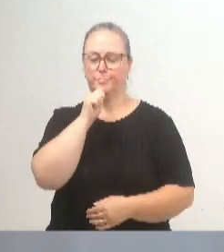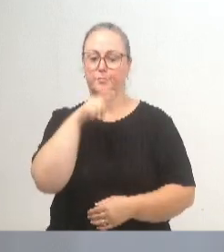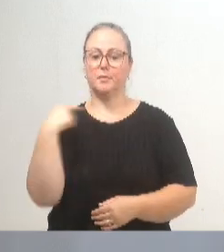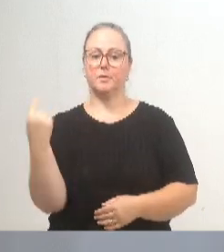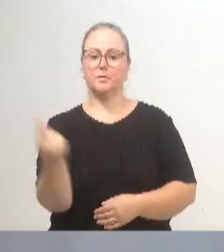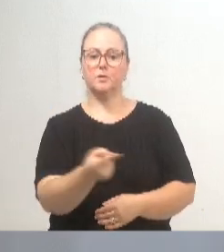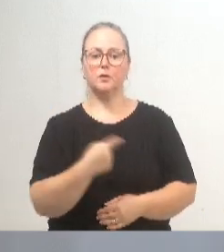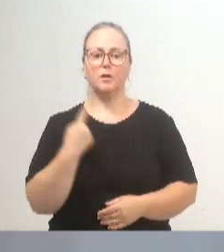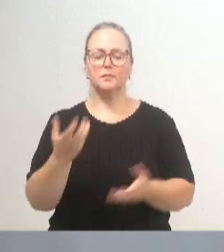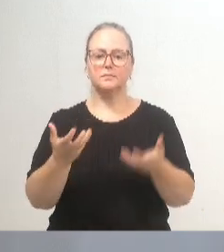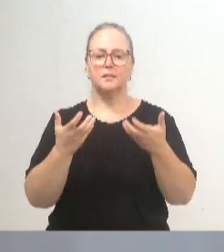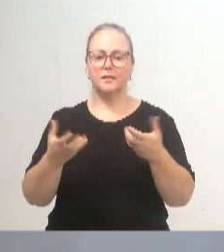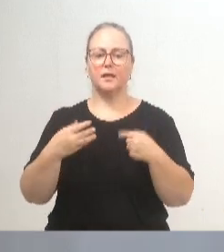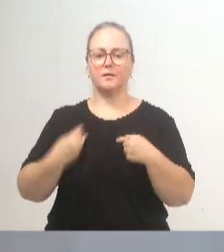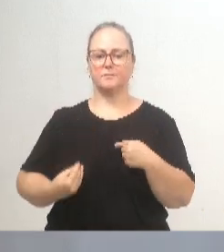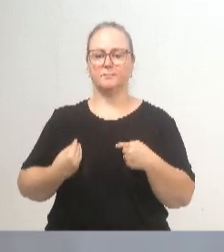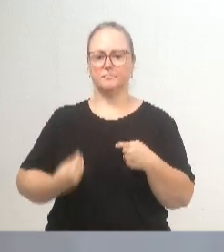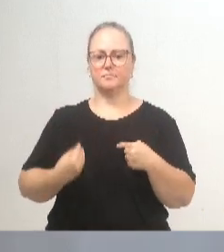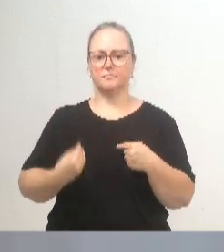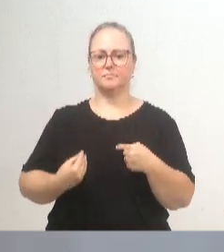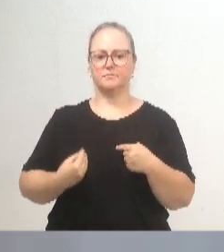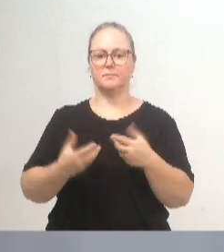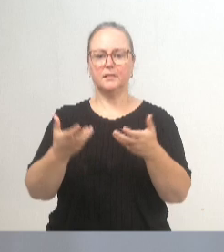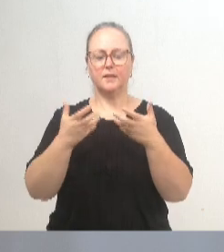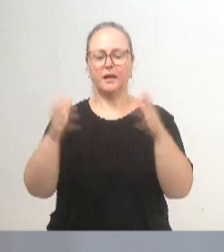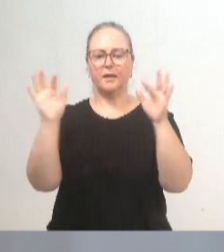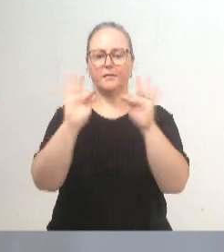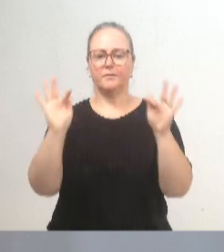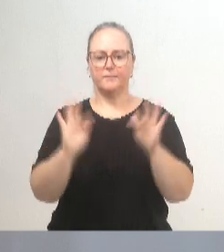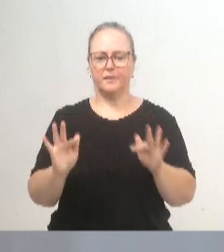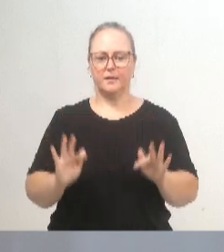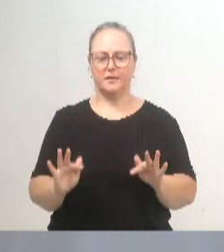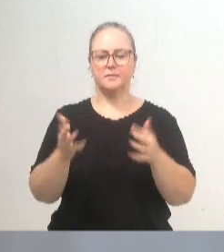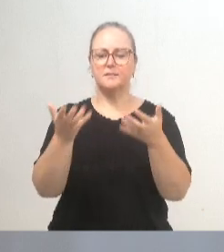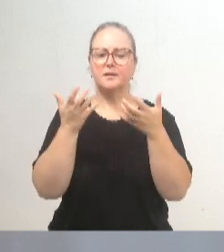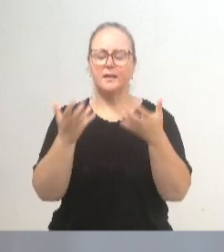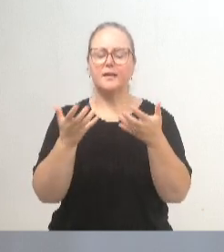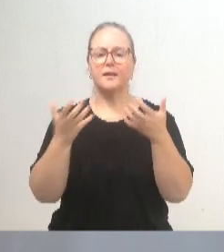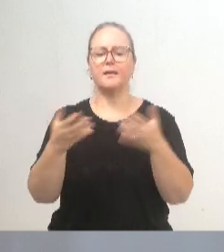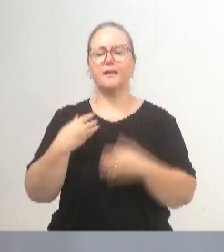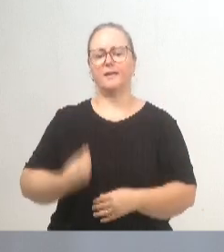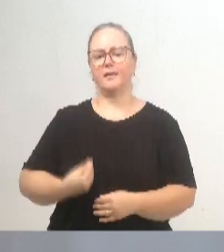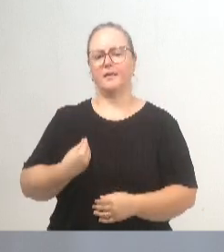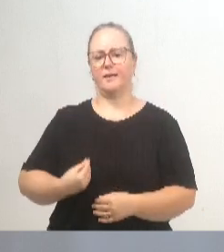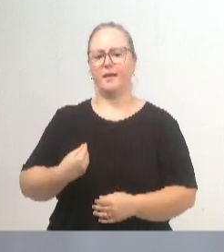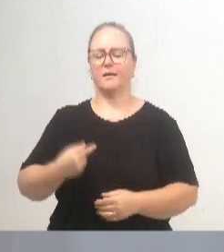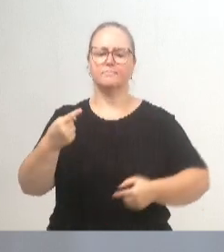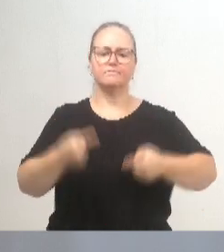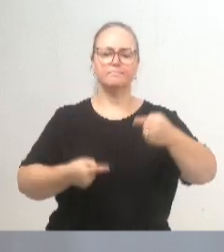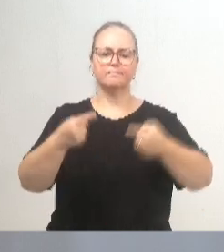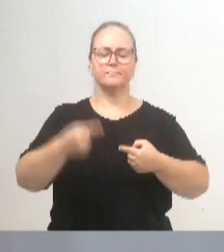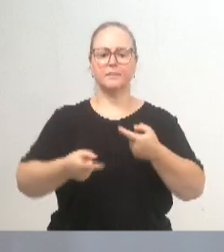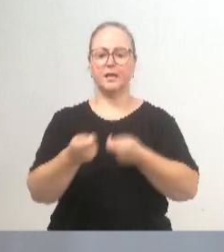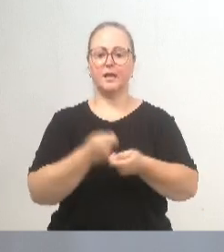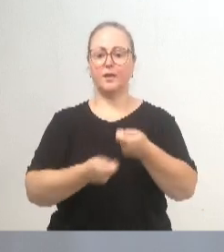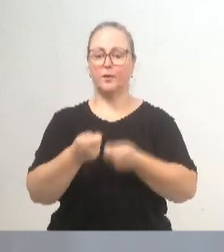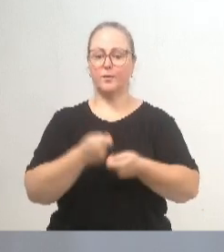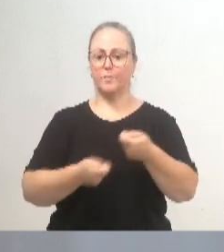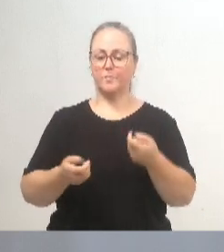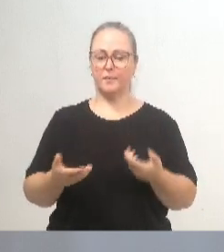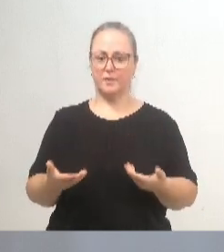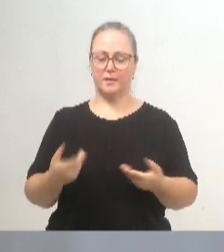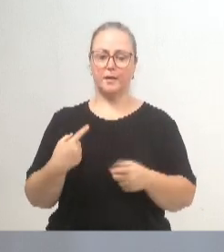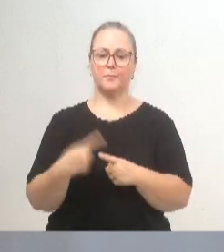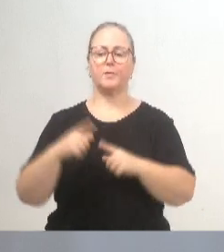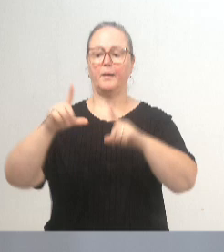quer viver, porque a gente quer ter felicidade. A gente quer viver porque também é um debate da economia local, porque quando a gente diminui